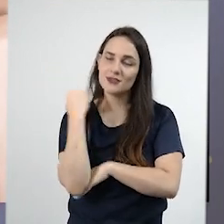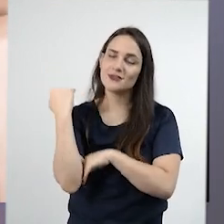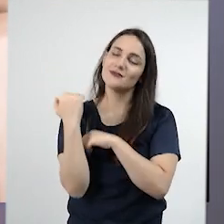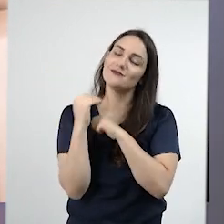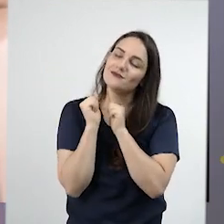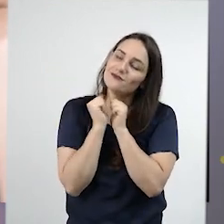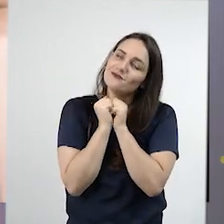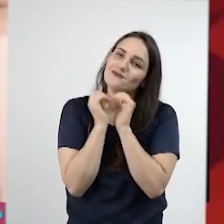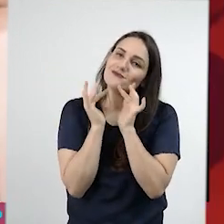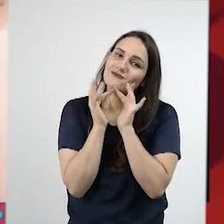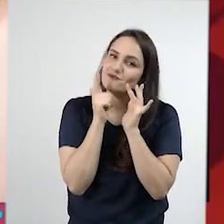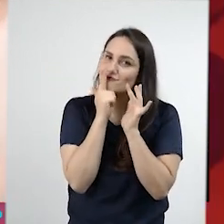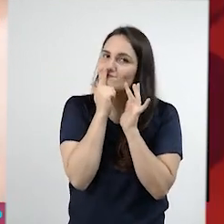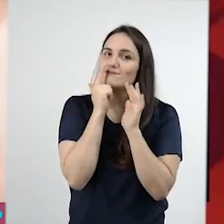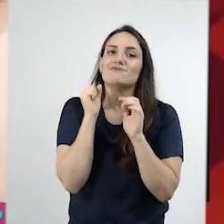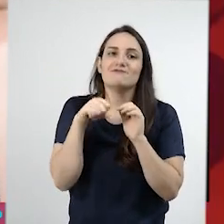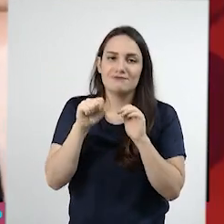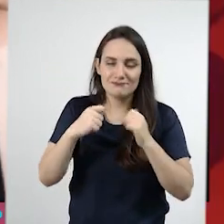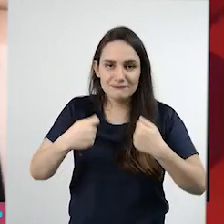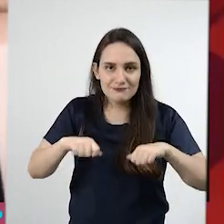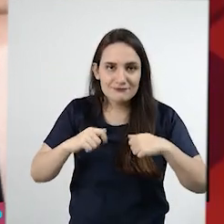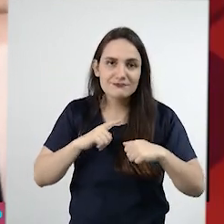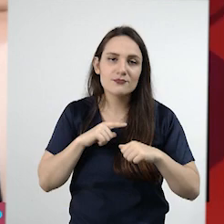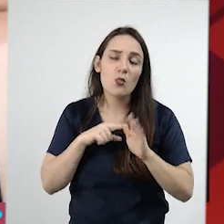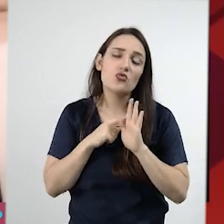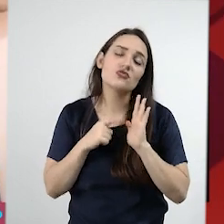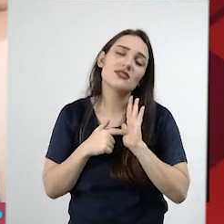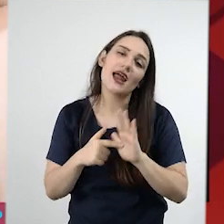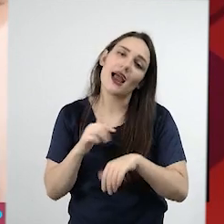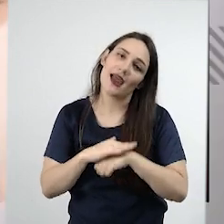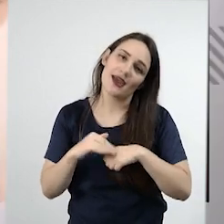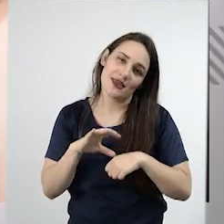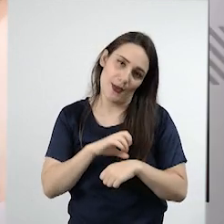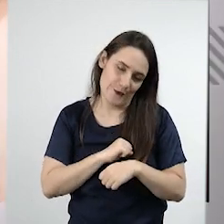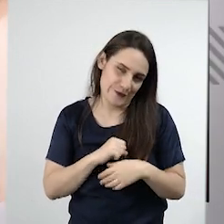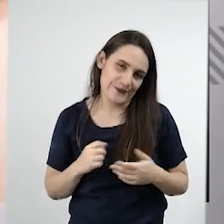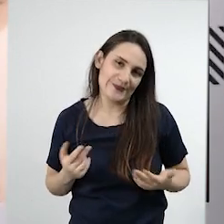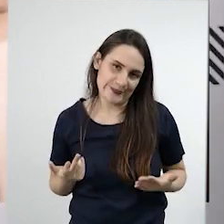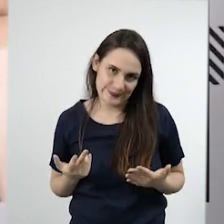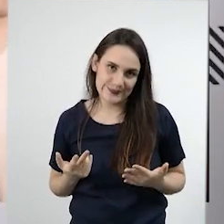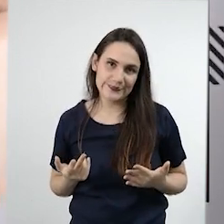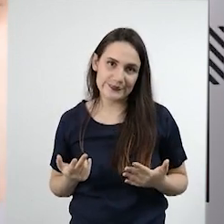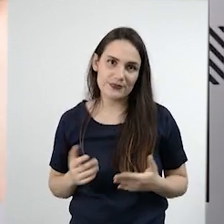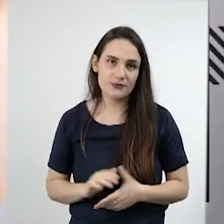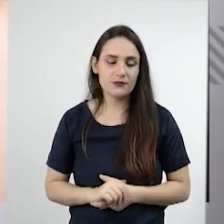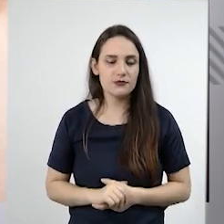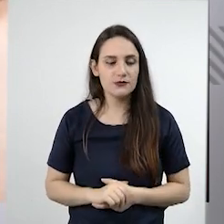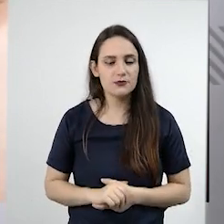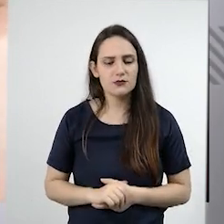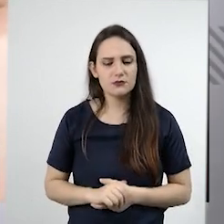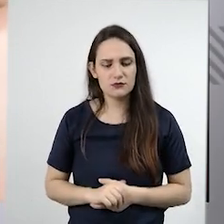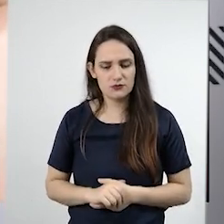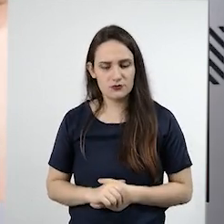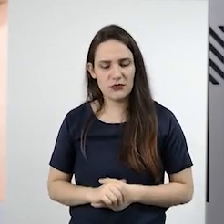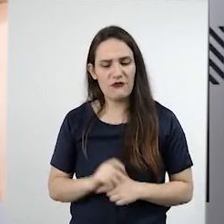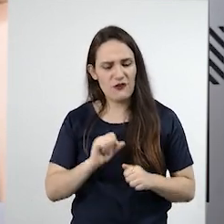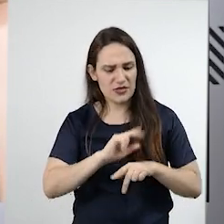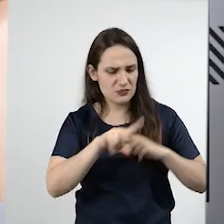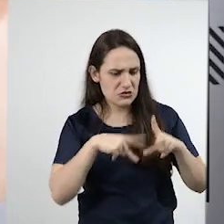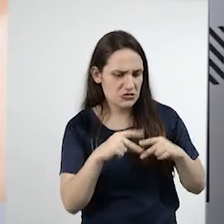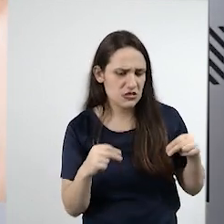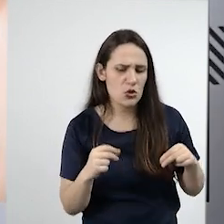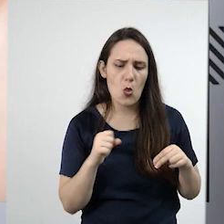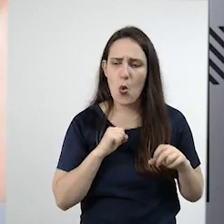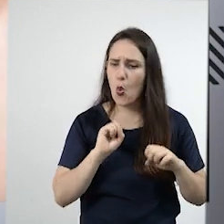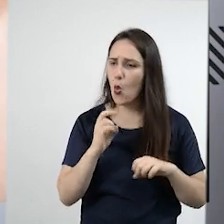de qualquer relação, principalmente uma relação amorosa. Então, o se fazer presente, o se preocupar, de